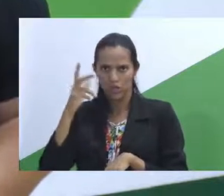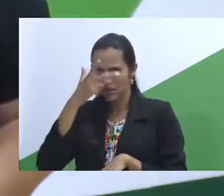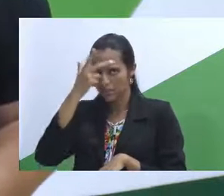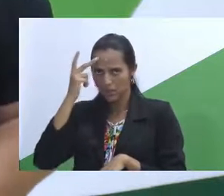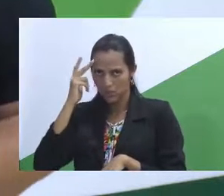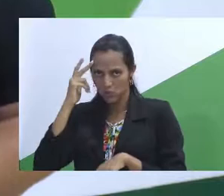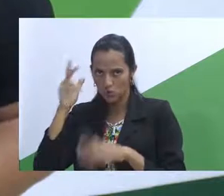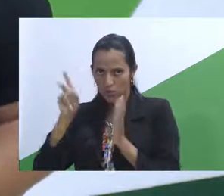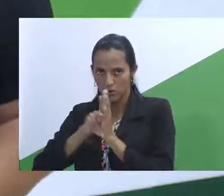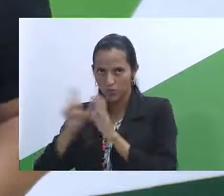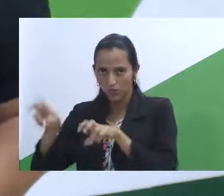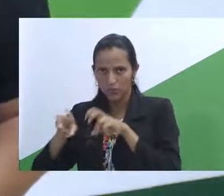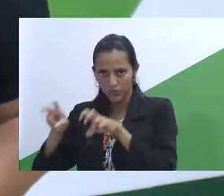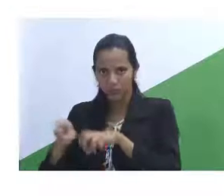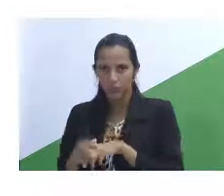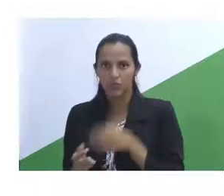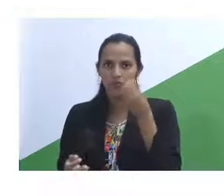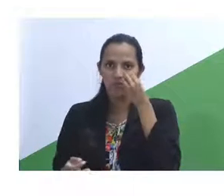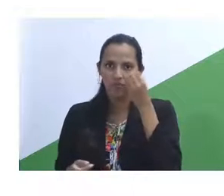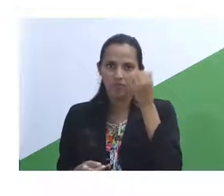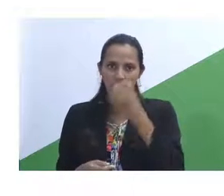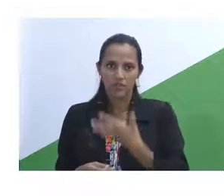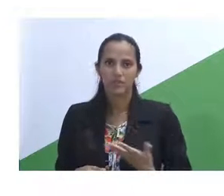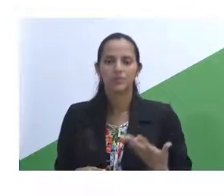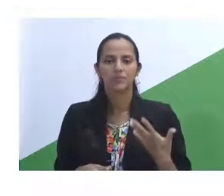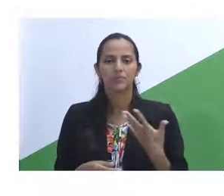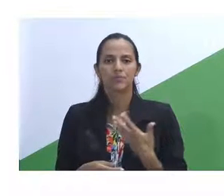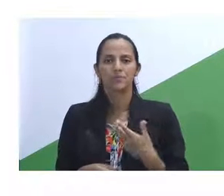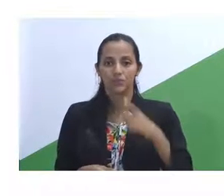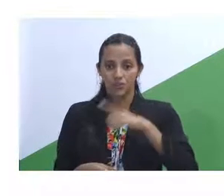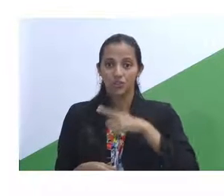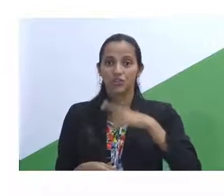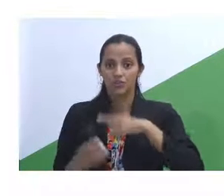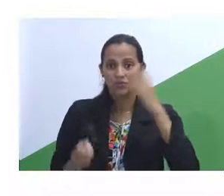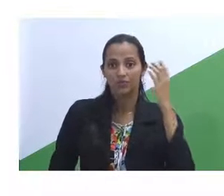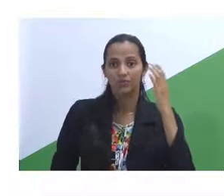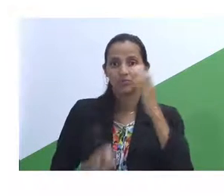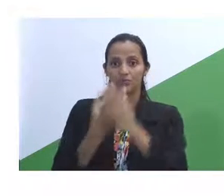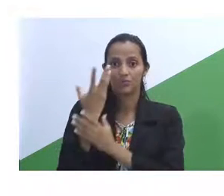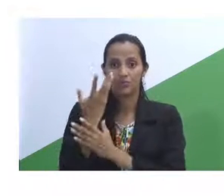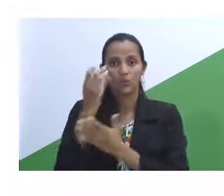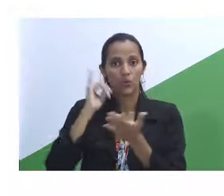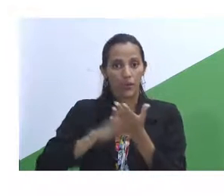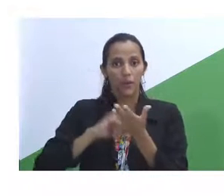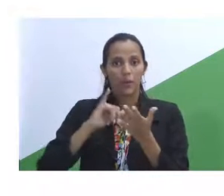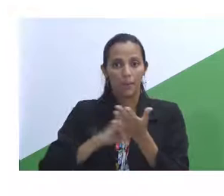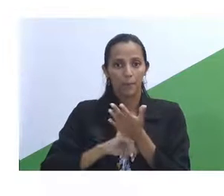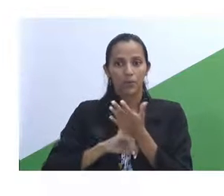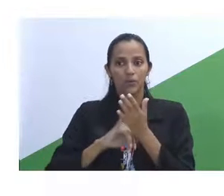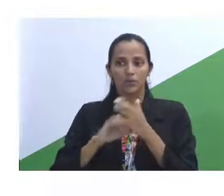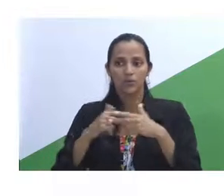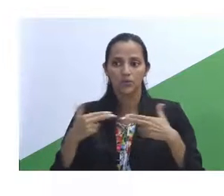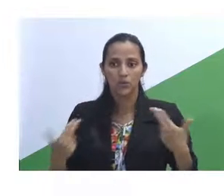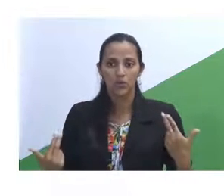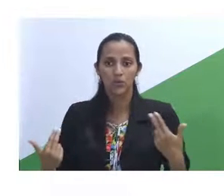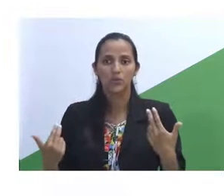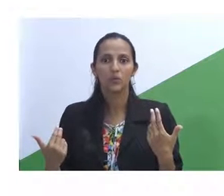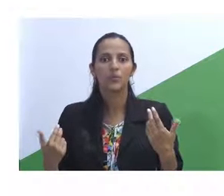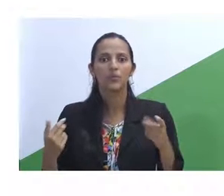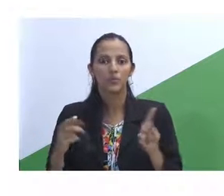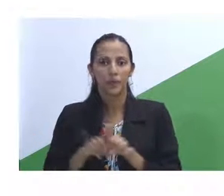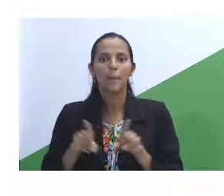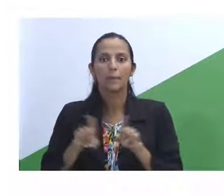sacas de cafés. Vamos lá, então, aos slides. Criou, aí, o imposto por pé de café, né? Afim de inibir novos